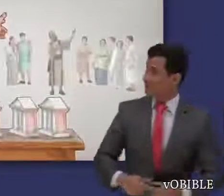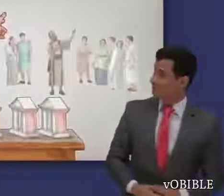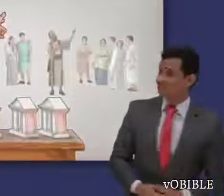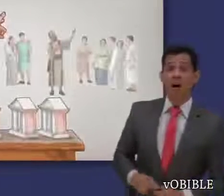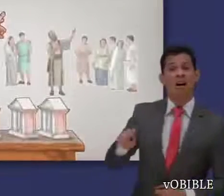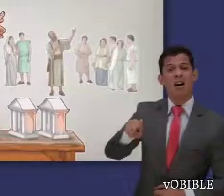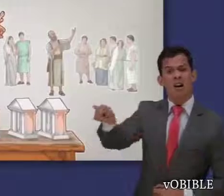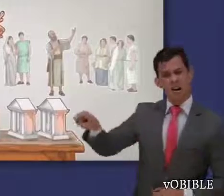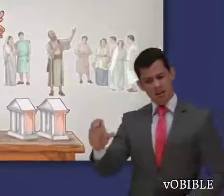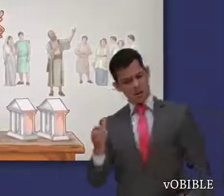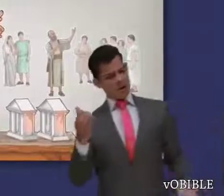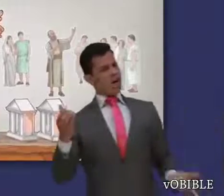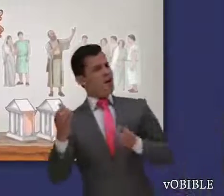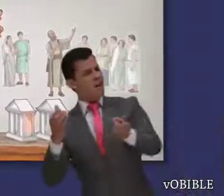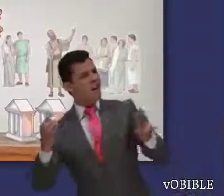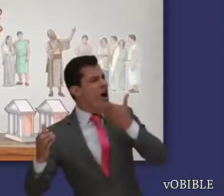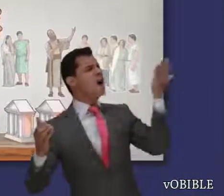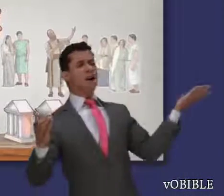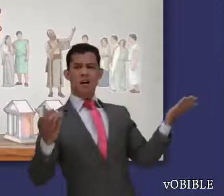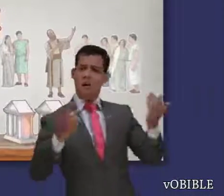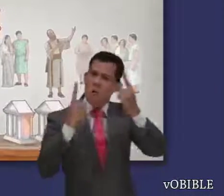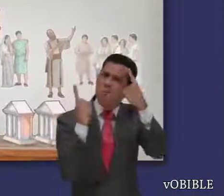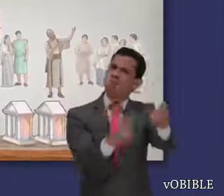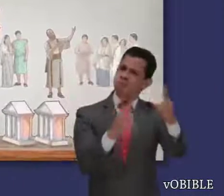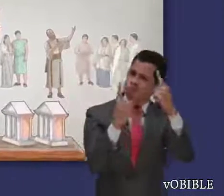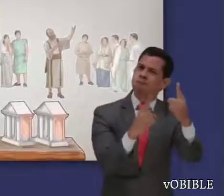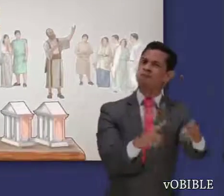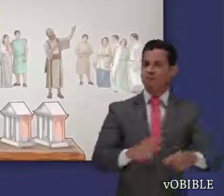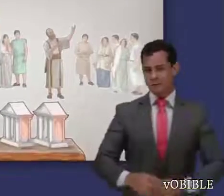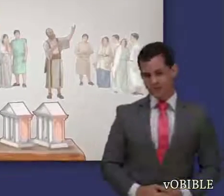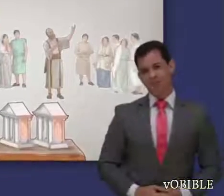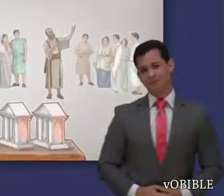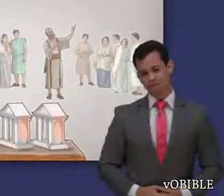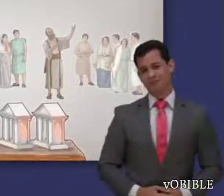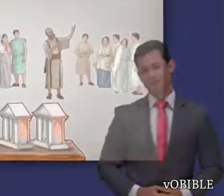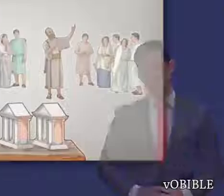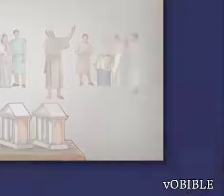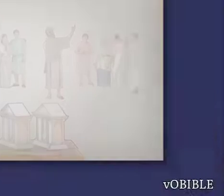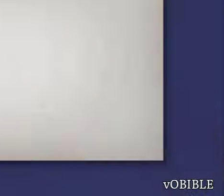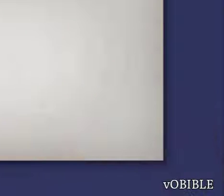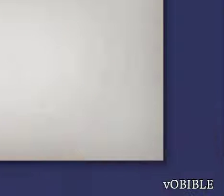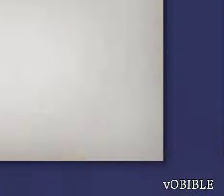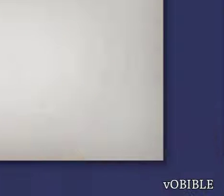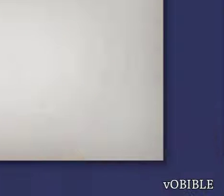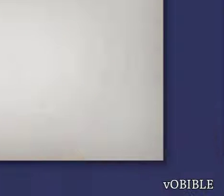que fabricavam e vendiam imagens ficaram revoltados e causaram um tumulto.